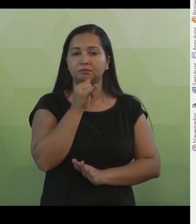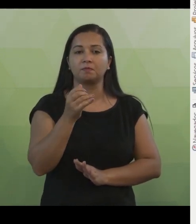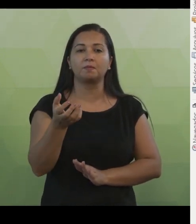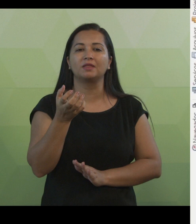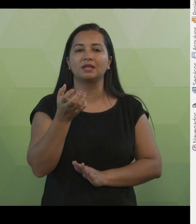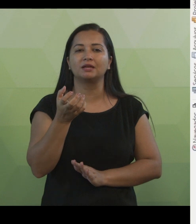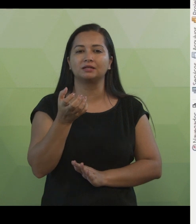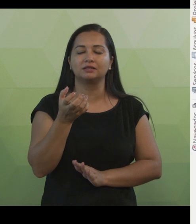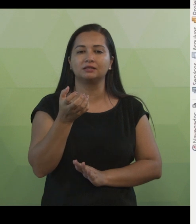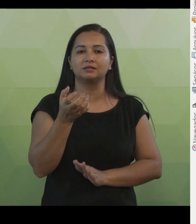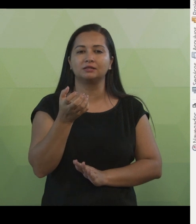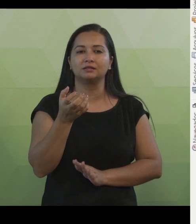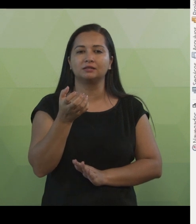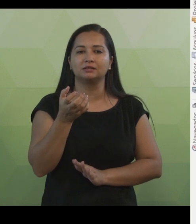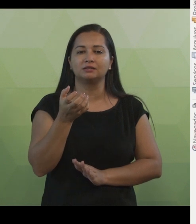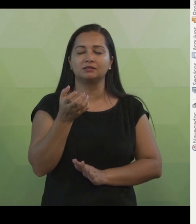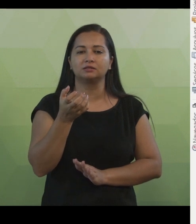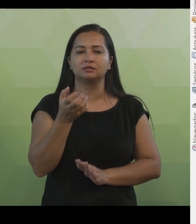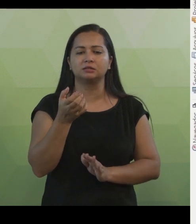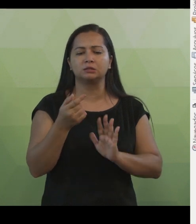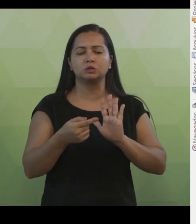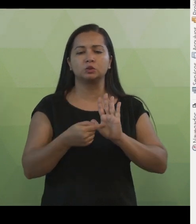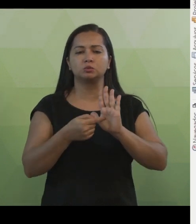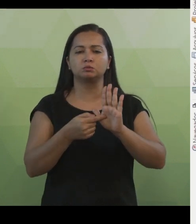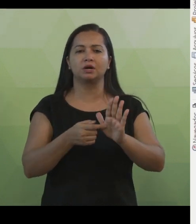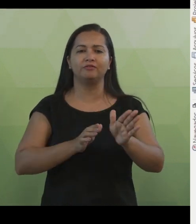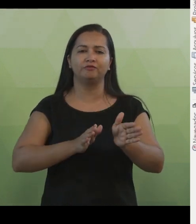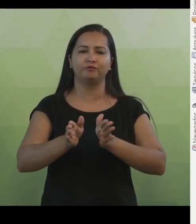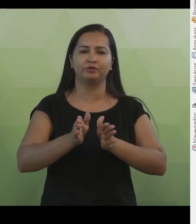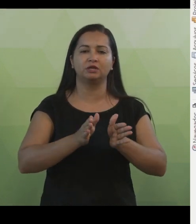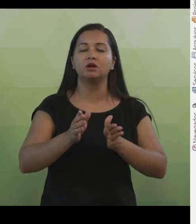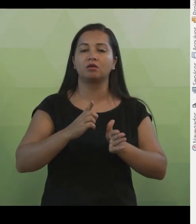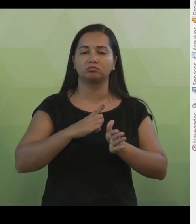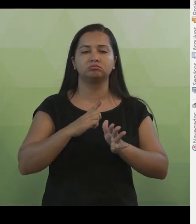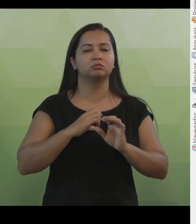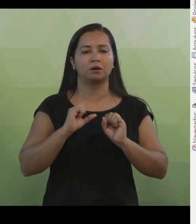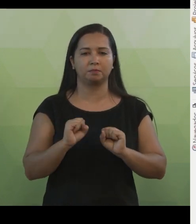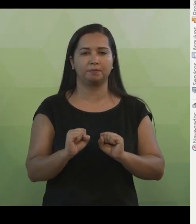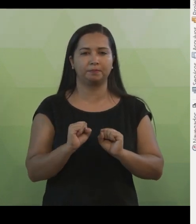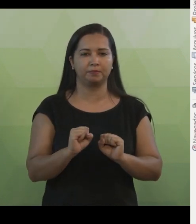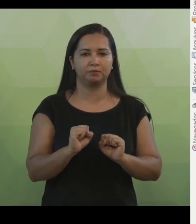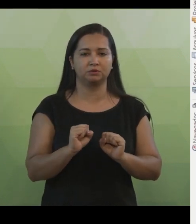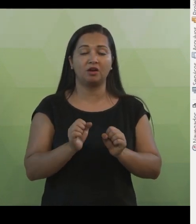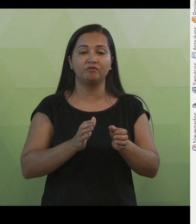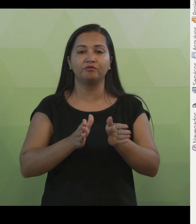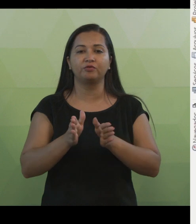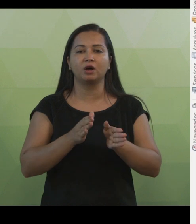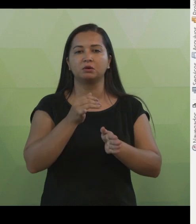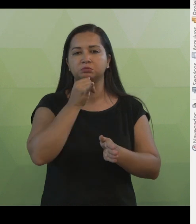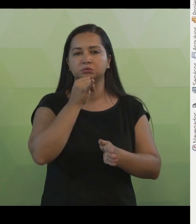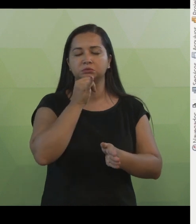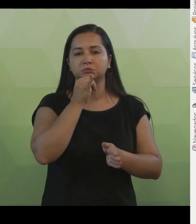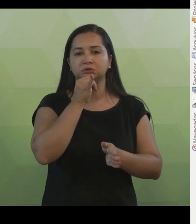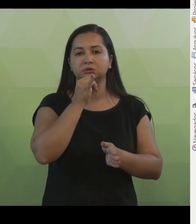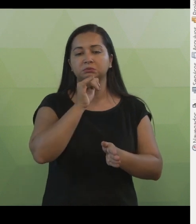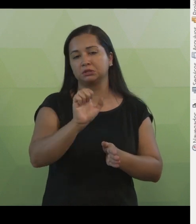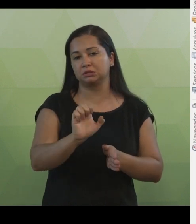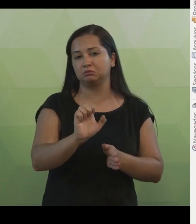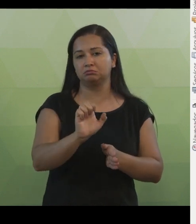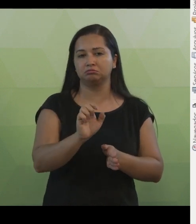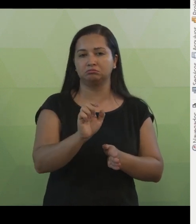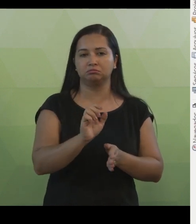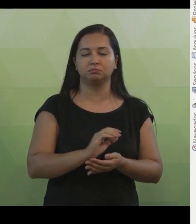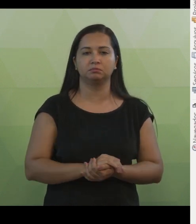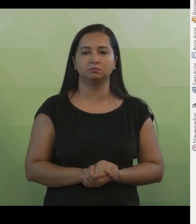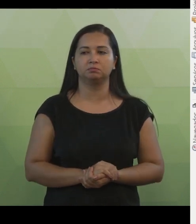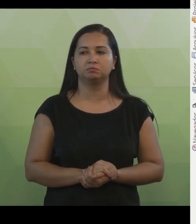coisa importante que tem na estrutura do for é que se, por exemplo, eu quiser declarar